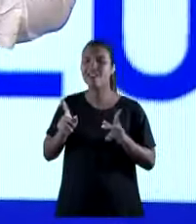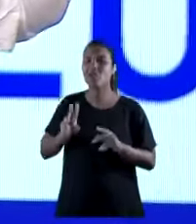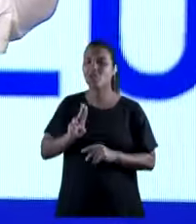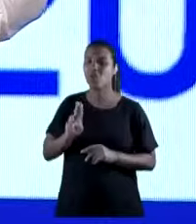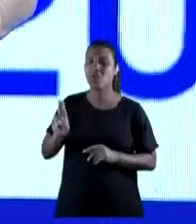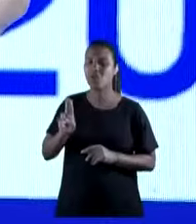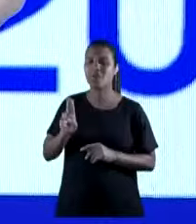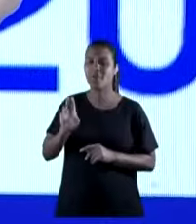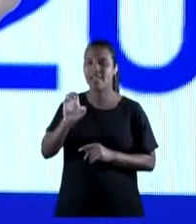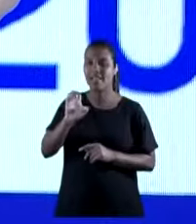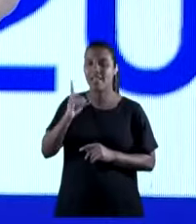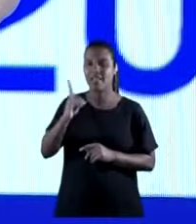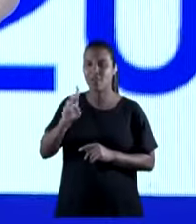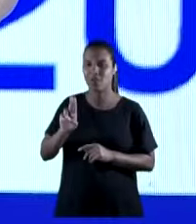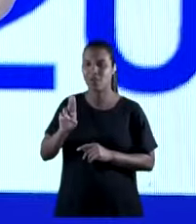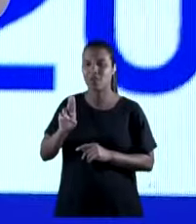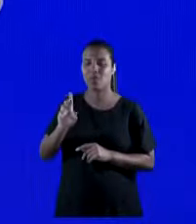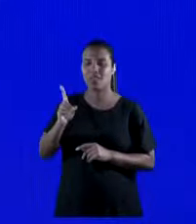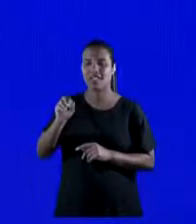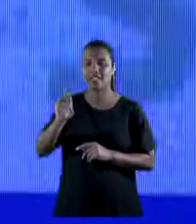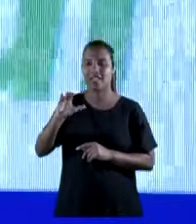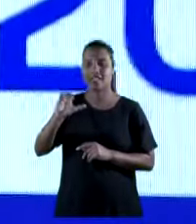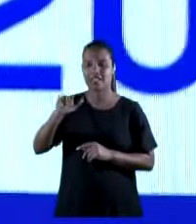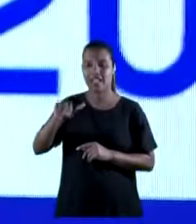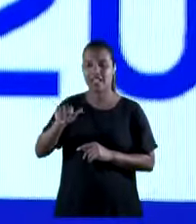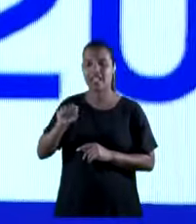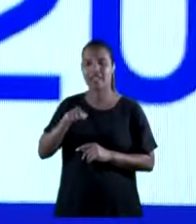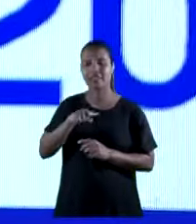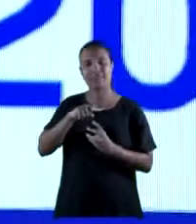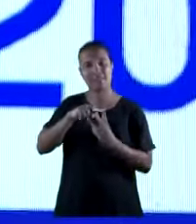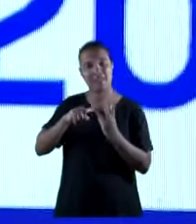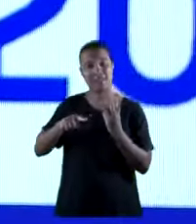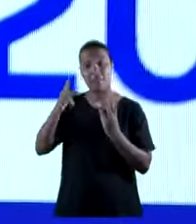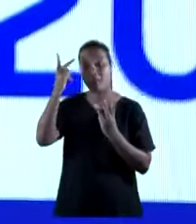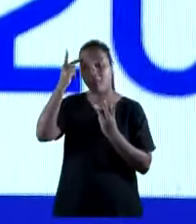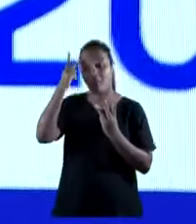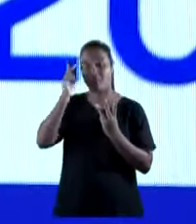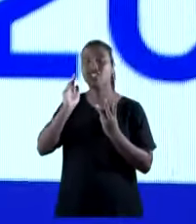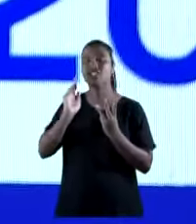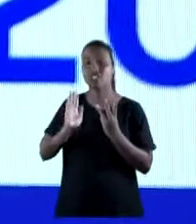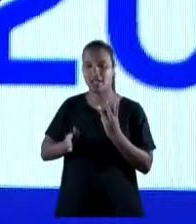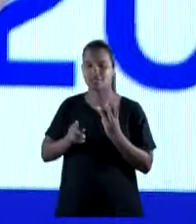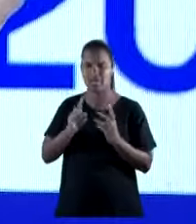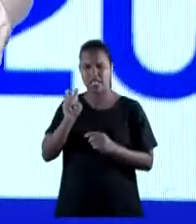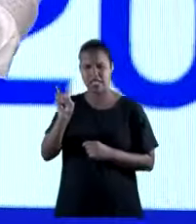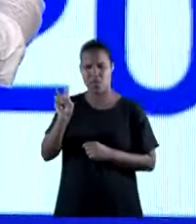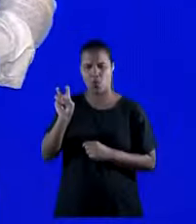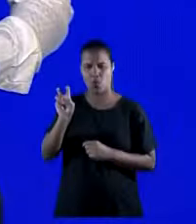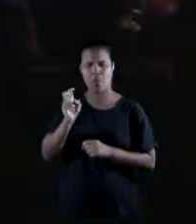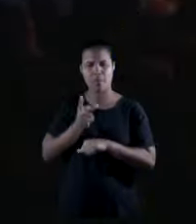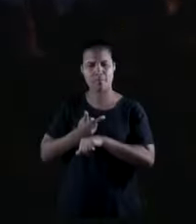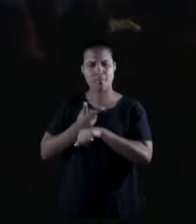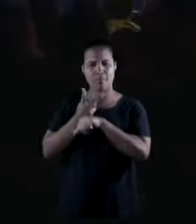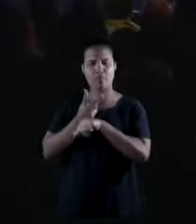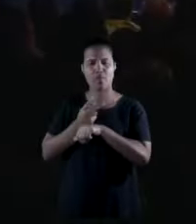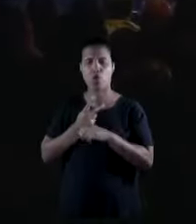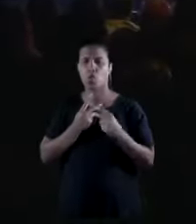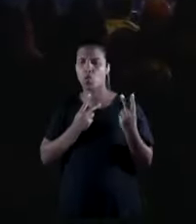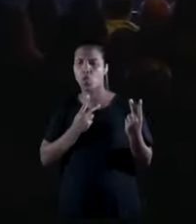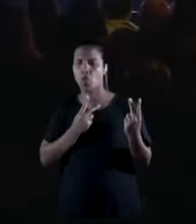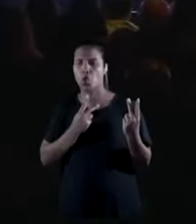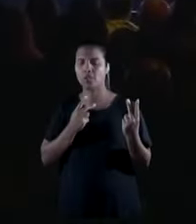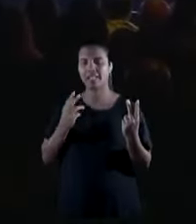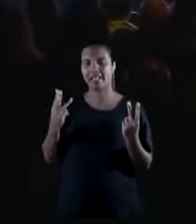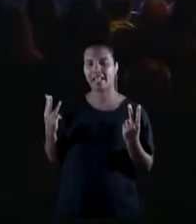Dracena. Maravilha. Tricampeão paulista. Aliás, já temos aqui 5 títulos, né? 2 ali do Veloso, 3